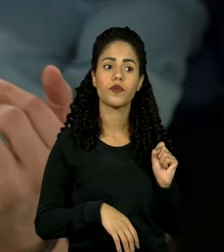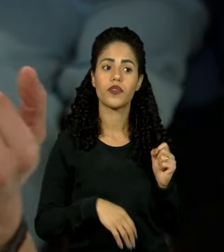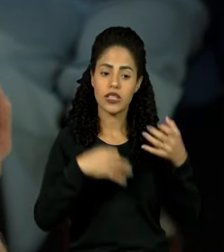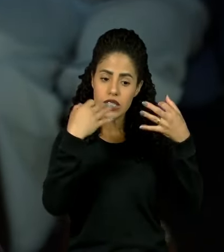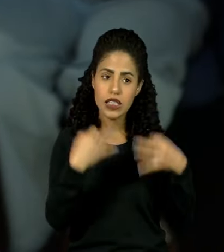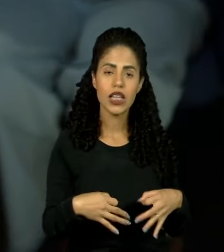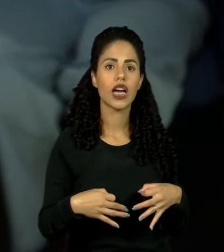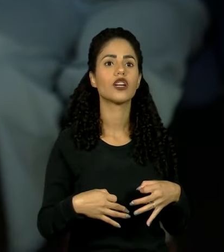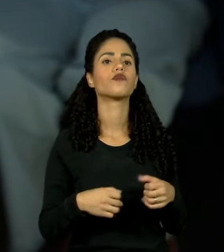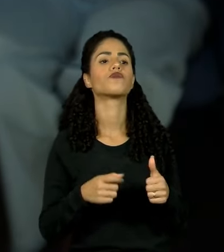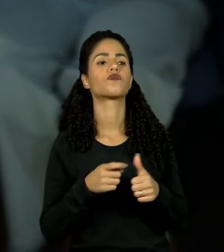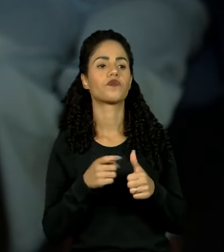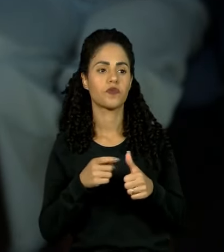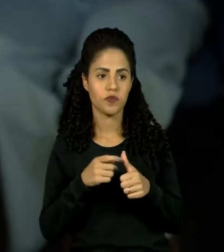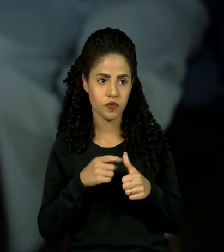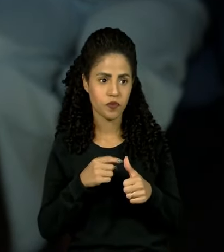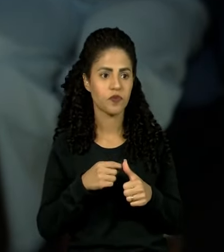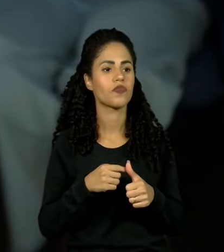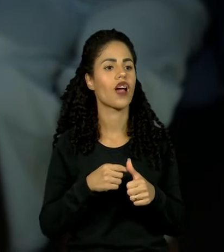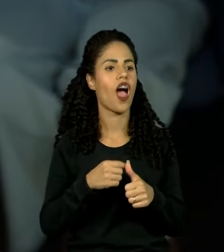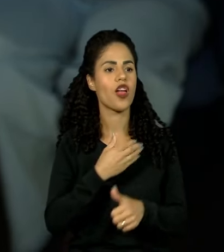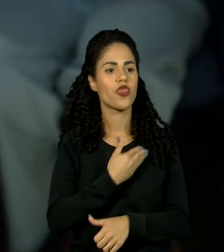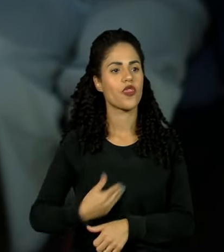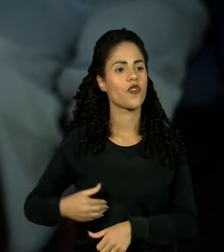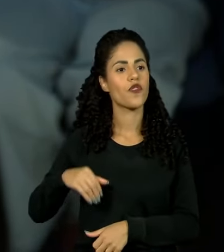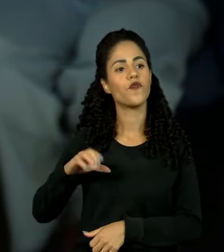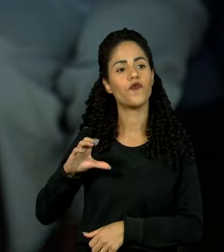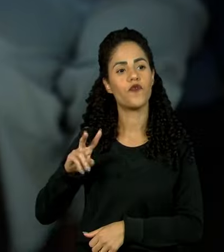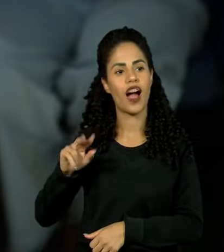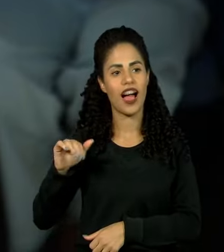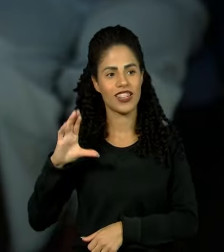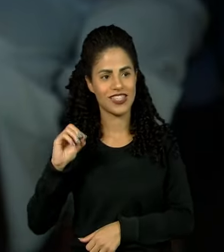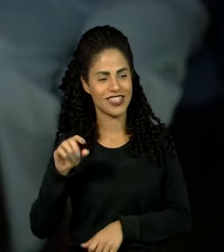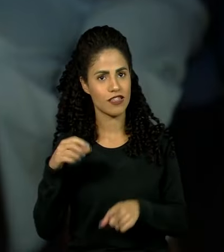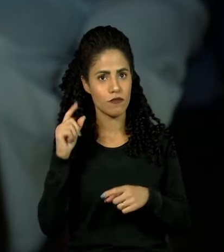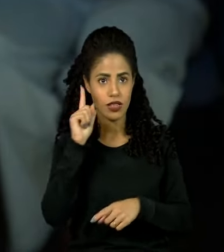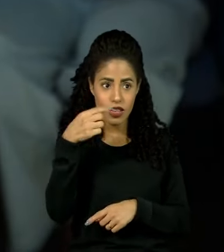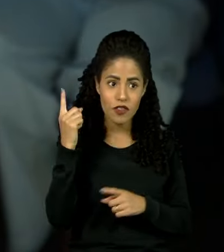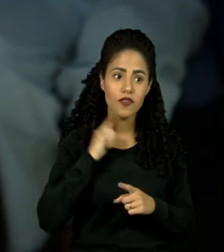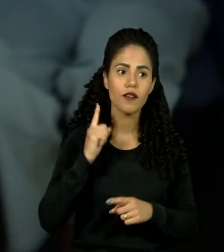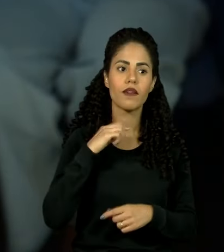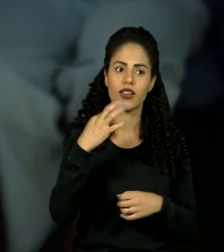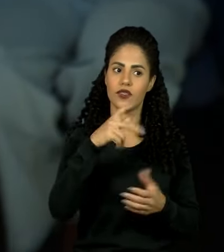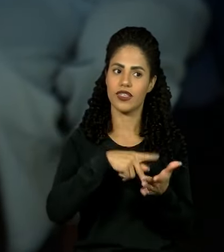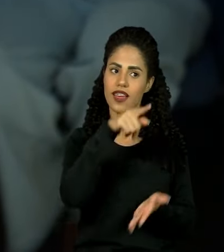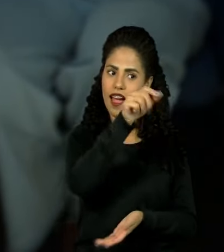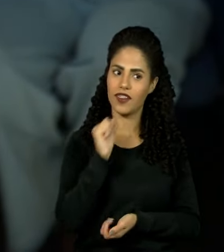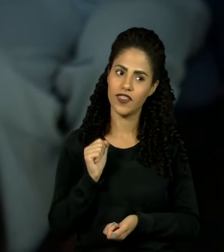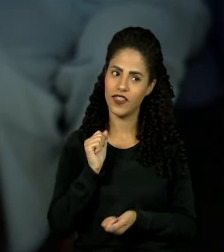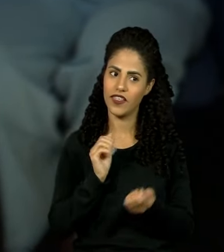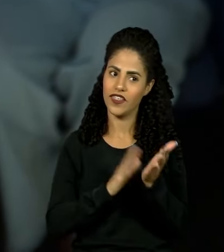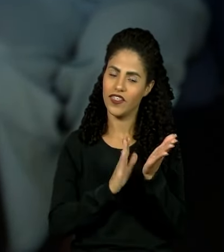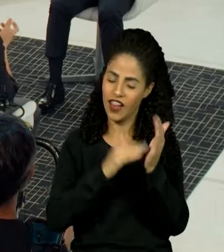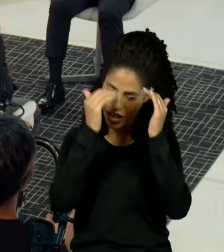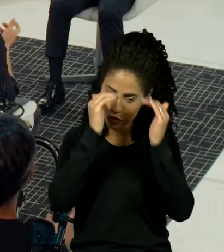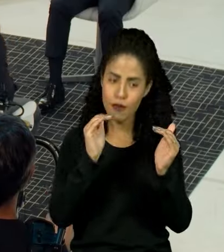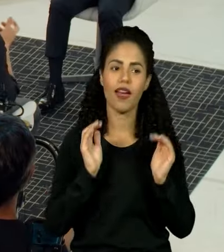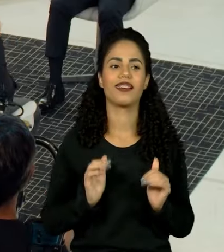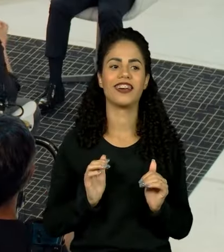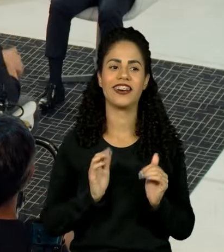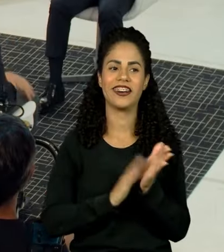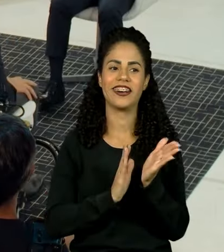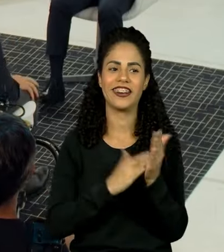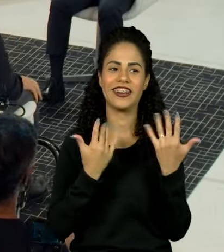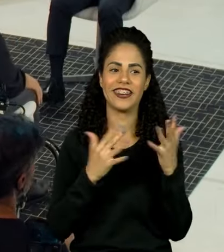Tá apoiando Vasco América Botafogo e a flamenguista isso aqui é correto né Respeita a todo